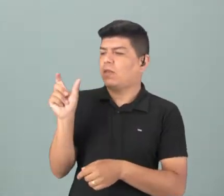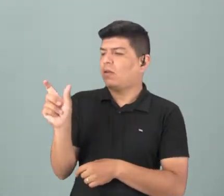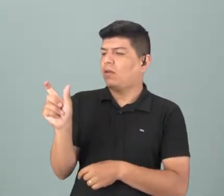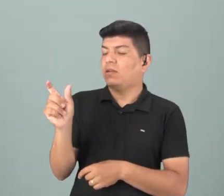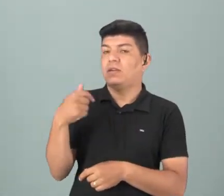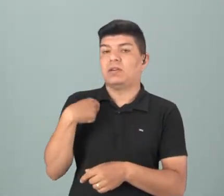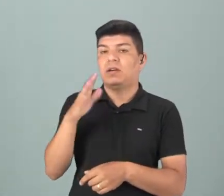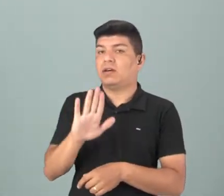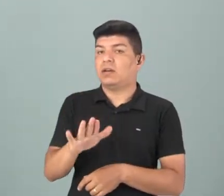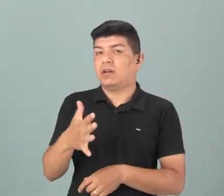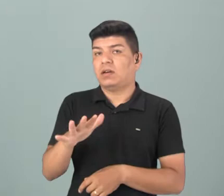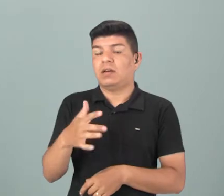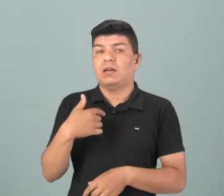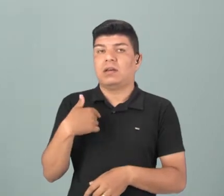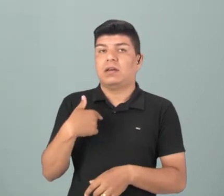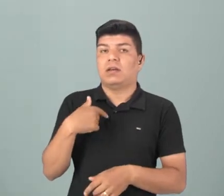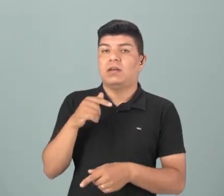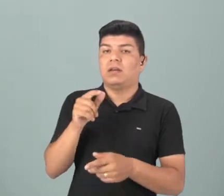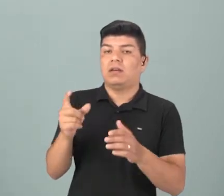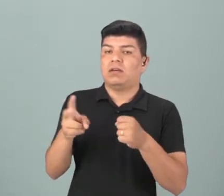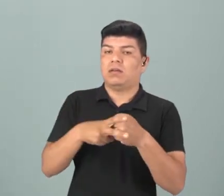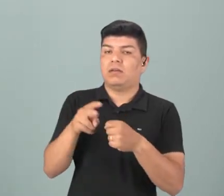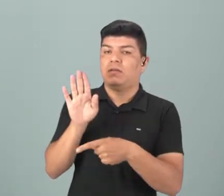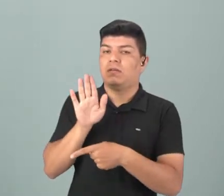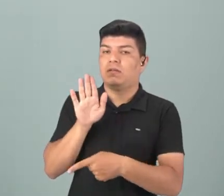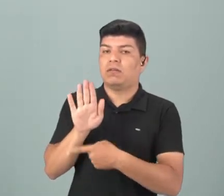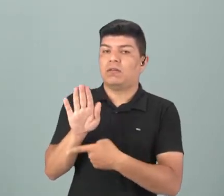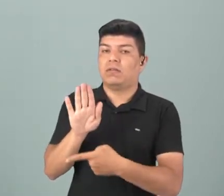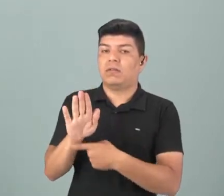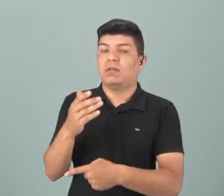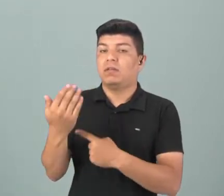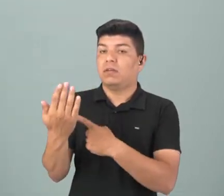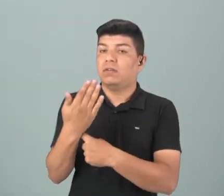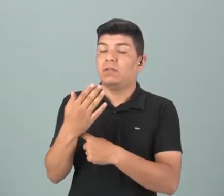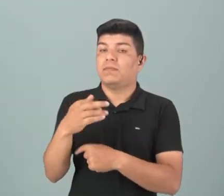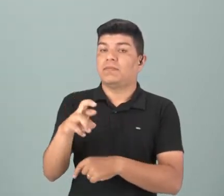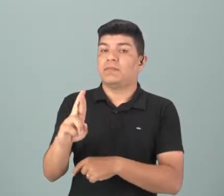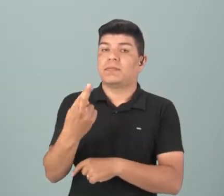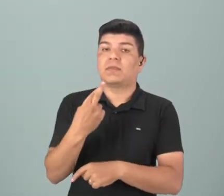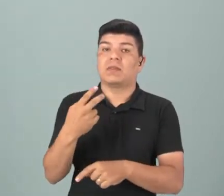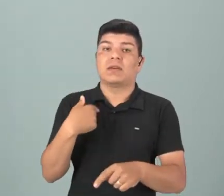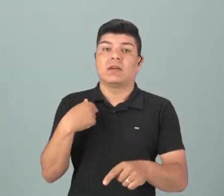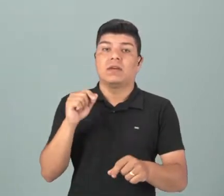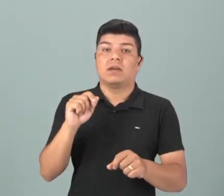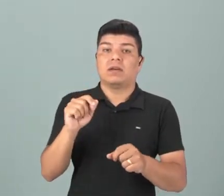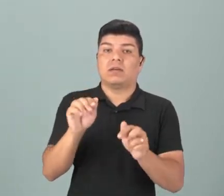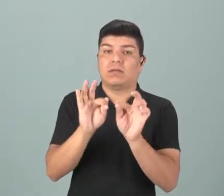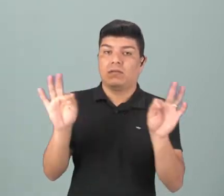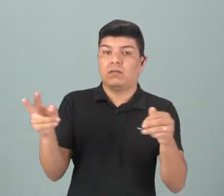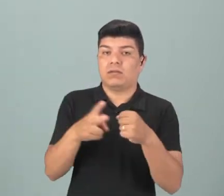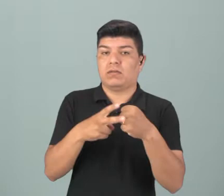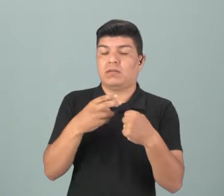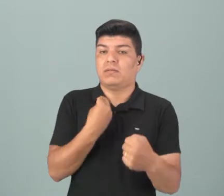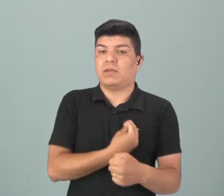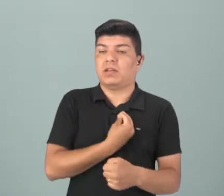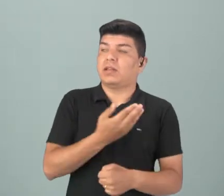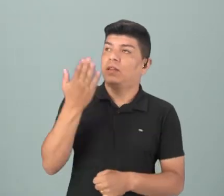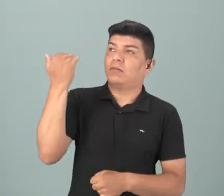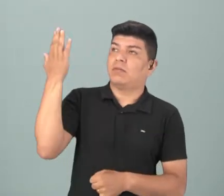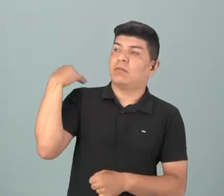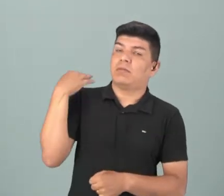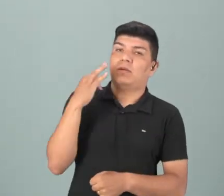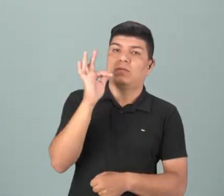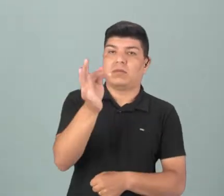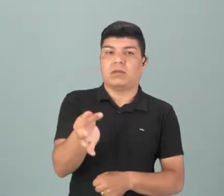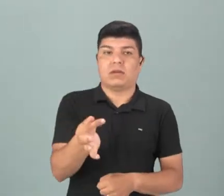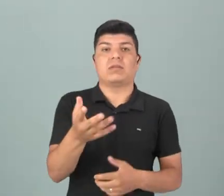palavrinha que geralmente é o seu verbo auxiliar e ele vai me dizer se aquele velho lá na frente da frase tá no presente no passado